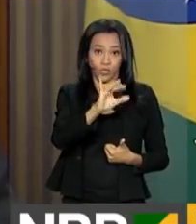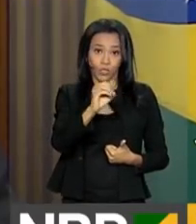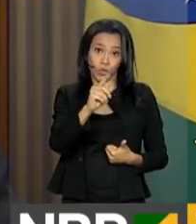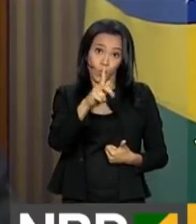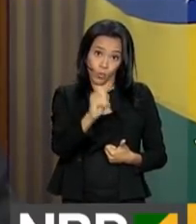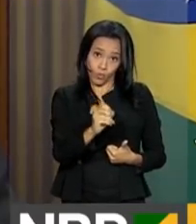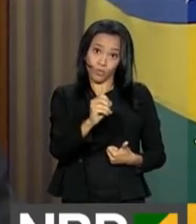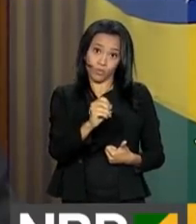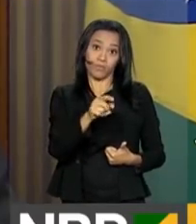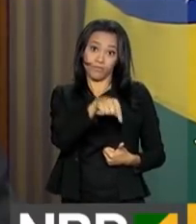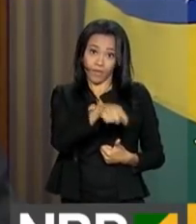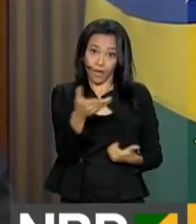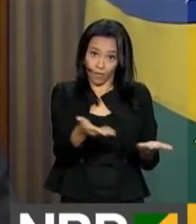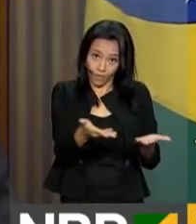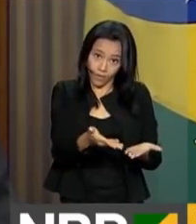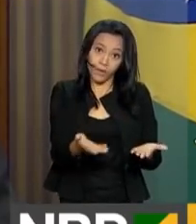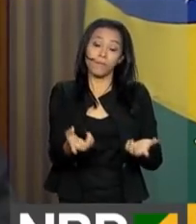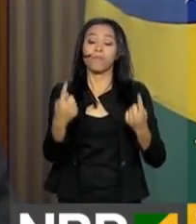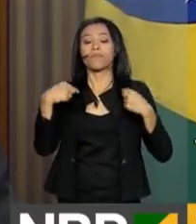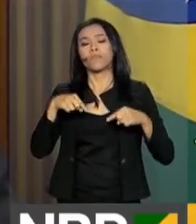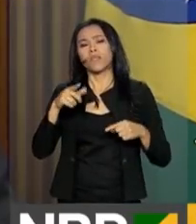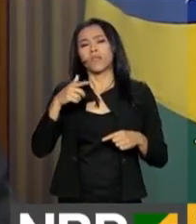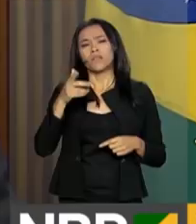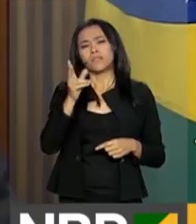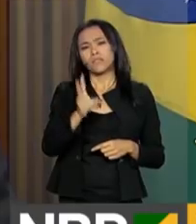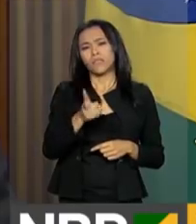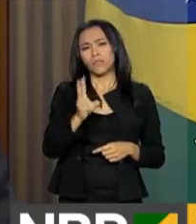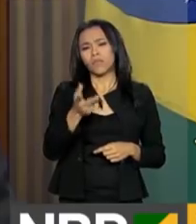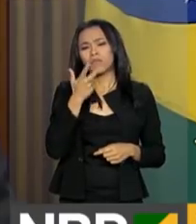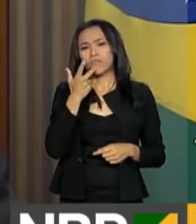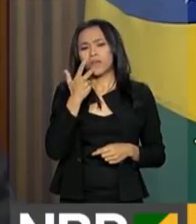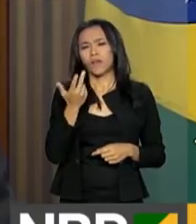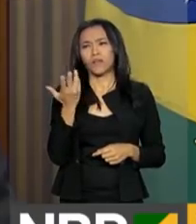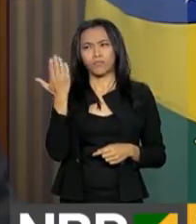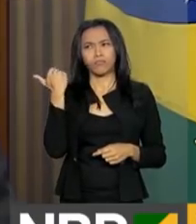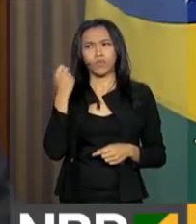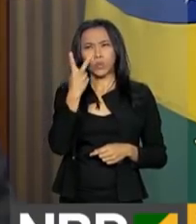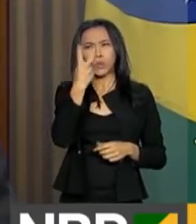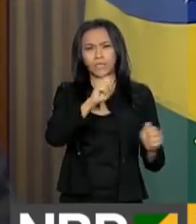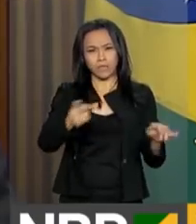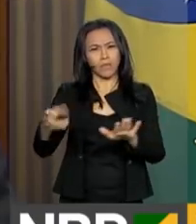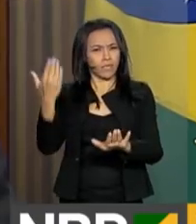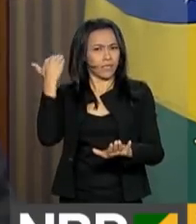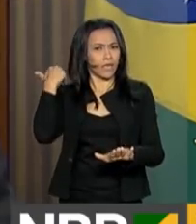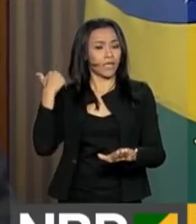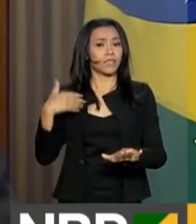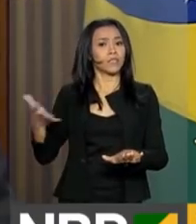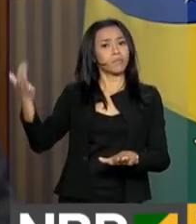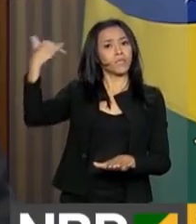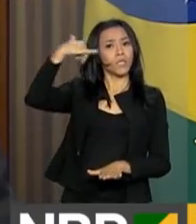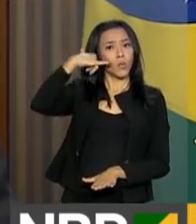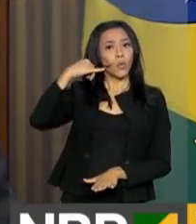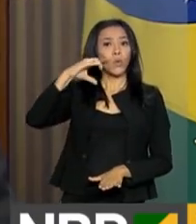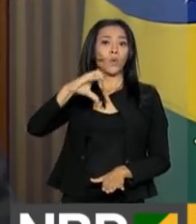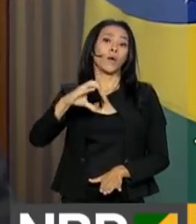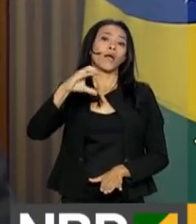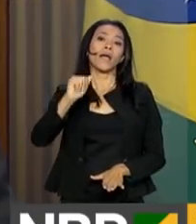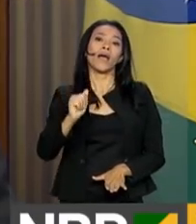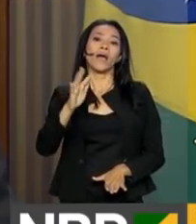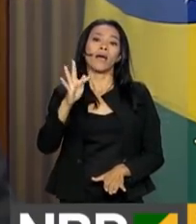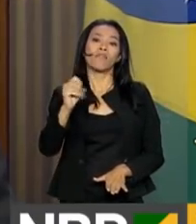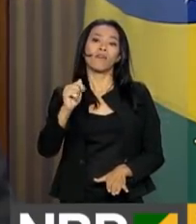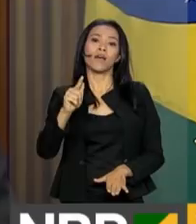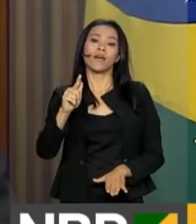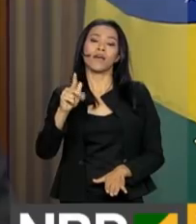é nós temos tido aliás faço até o pareça tempos atrás duas semanas atrás de caffarelli me ligou para me contar o seguinte olha aqui